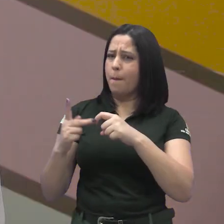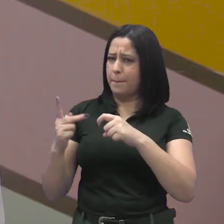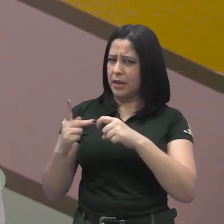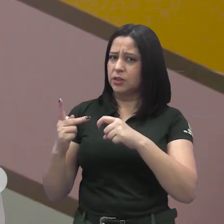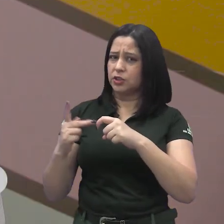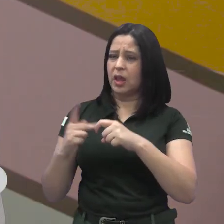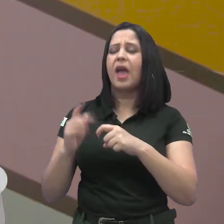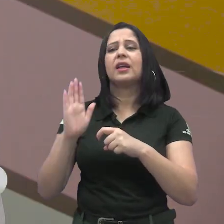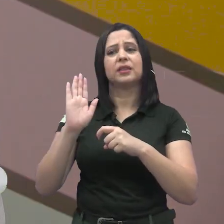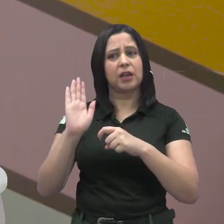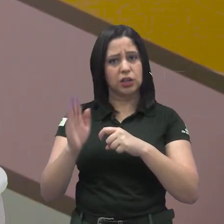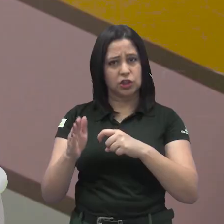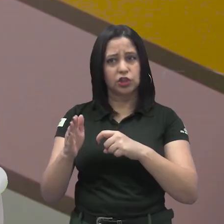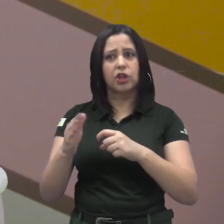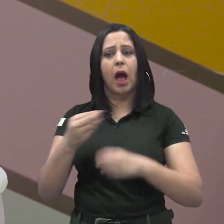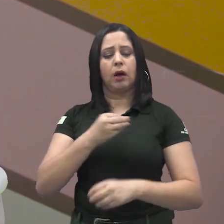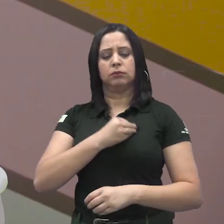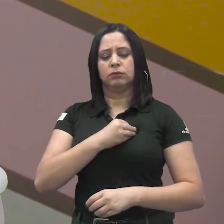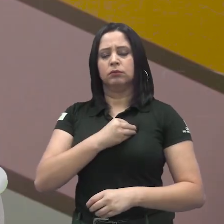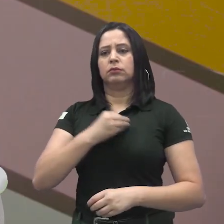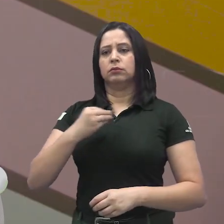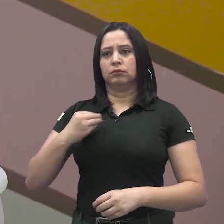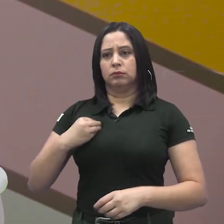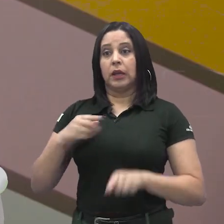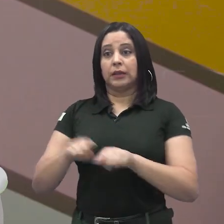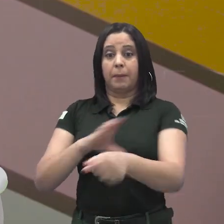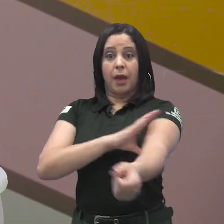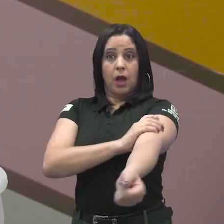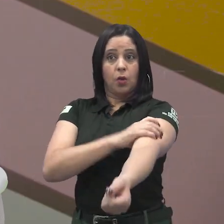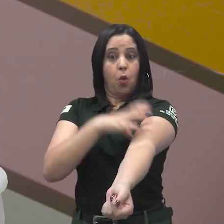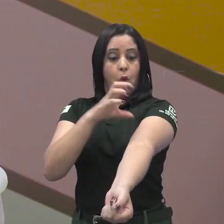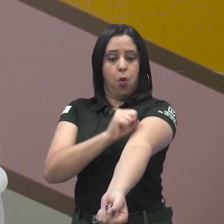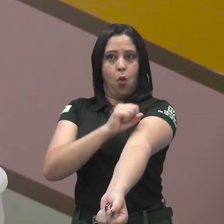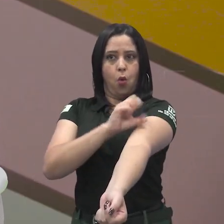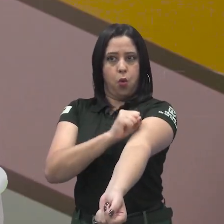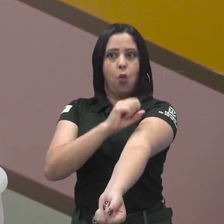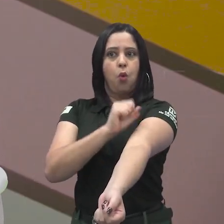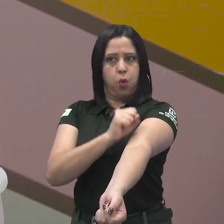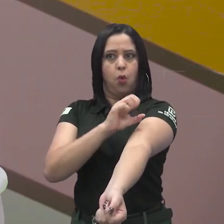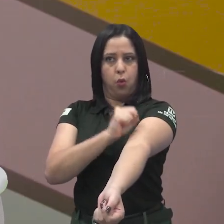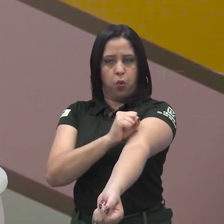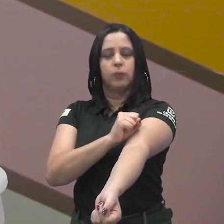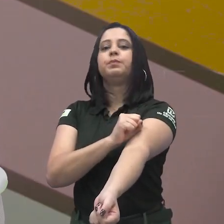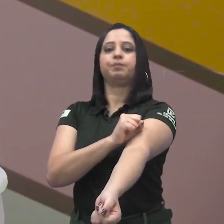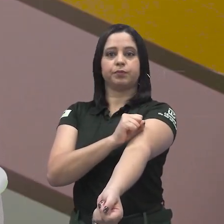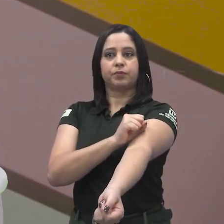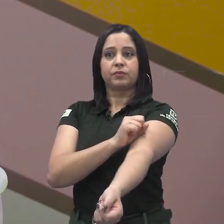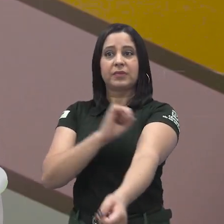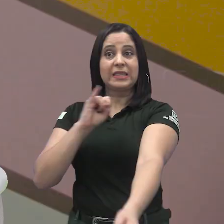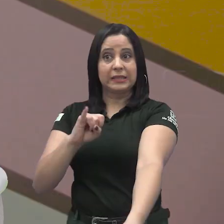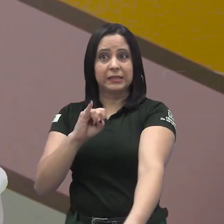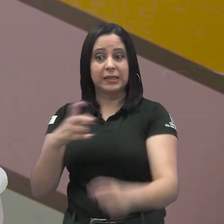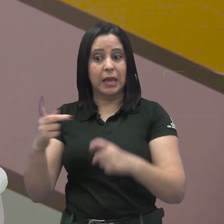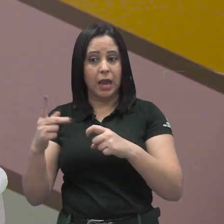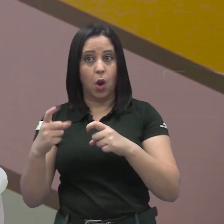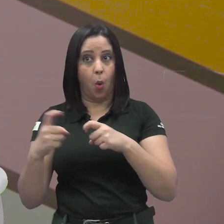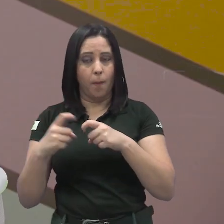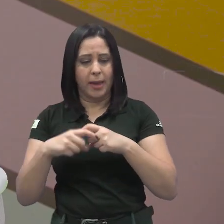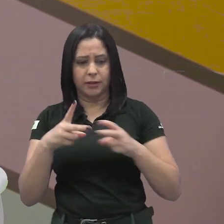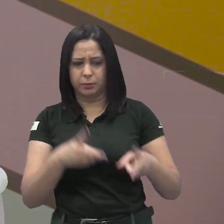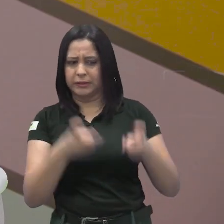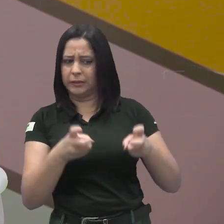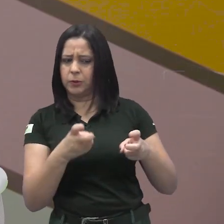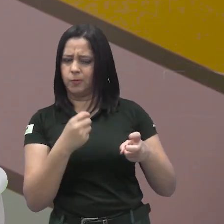pediatra faz esse acompanhamento, mede a pressão, de rotina. Então, caso ele veja que está